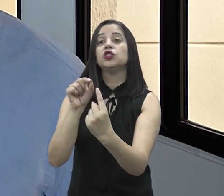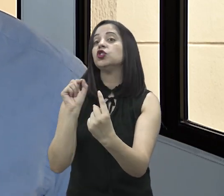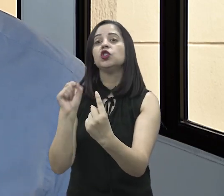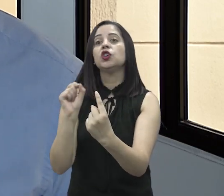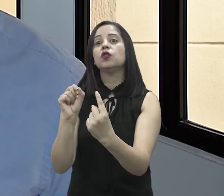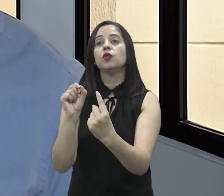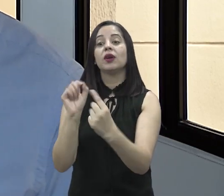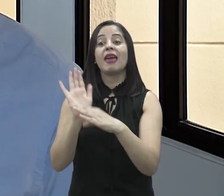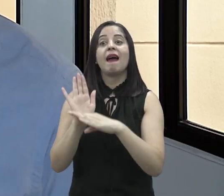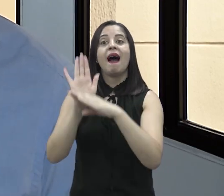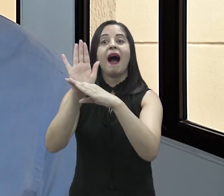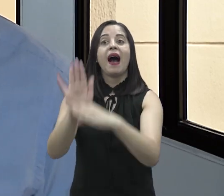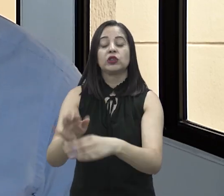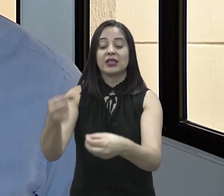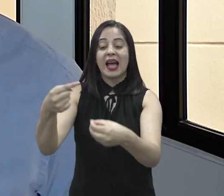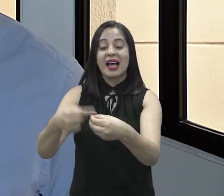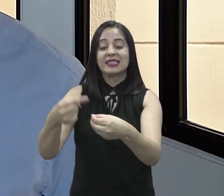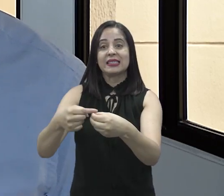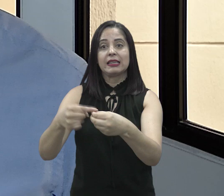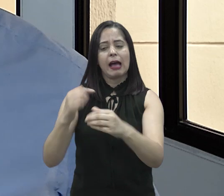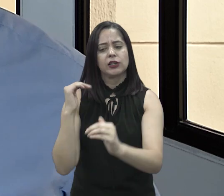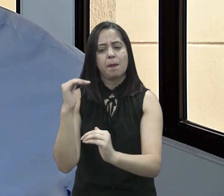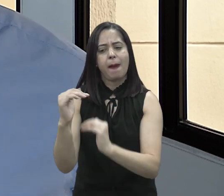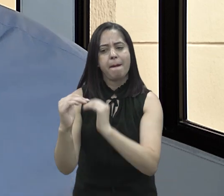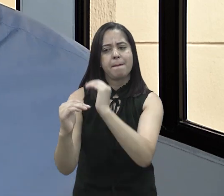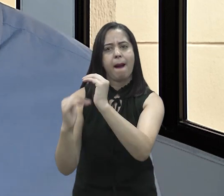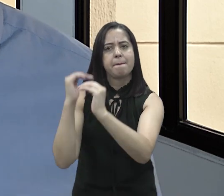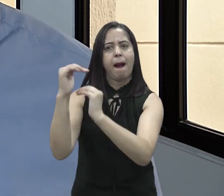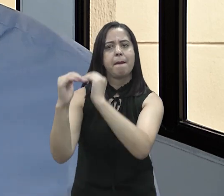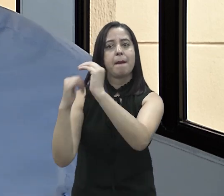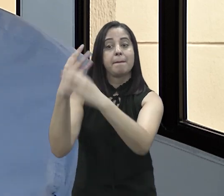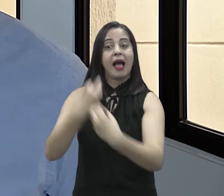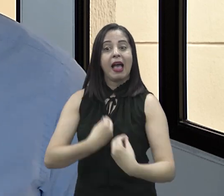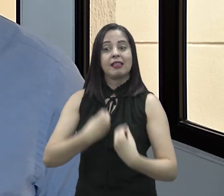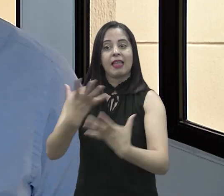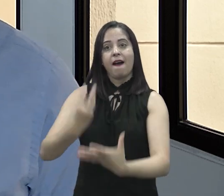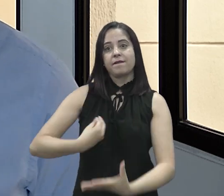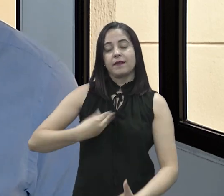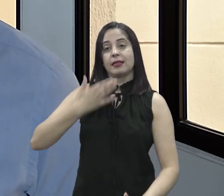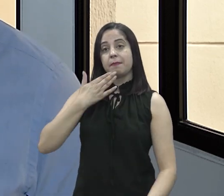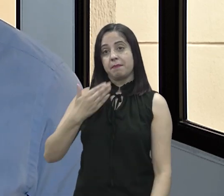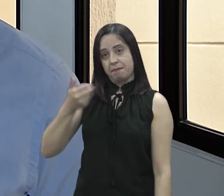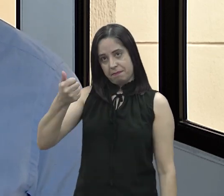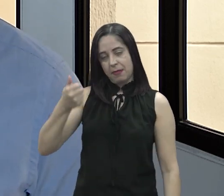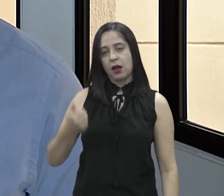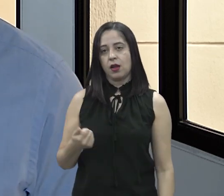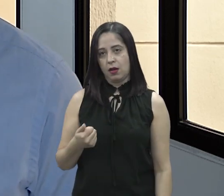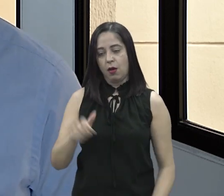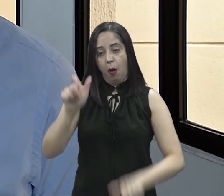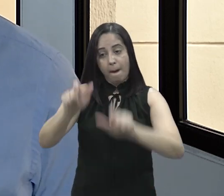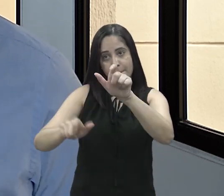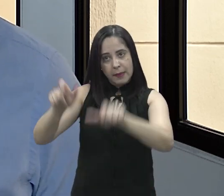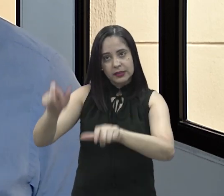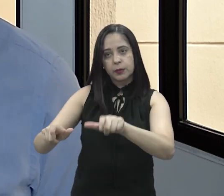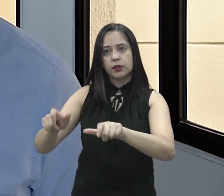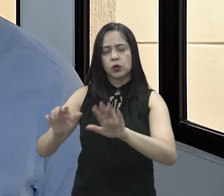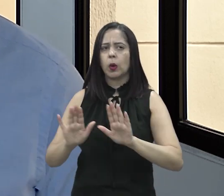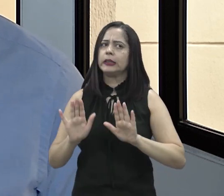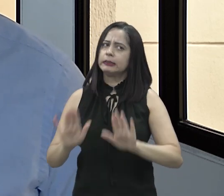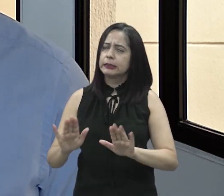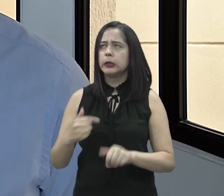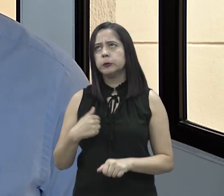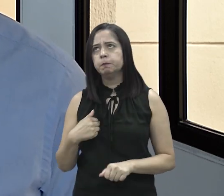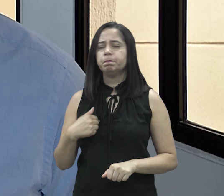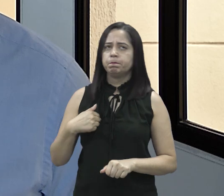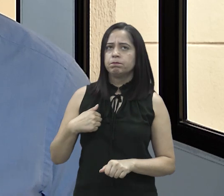colaborar com o crescimento da nossa cidade, com a melhor qualidade de vida dos moradores da nossa cidade. Então, acho que foi um